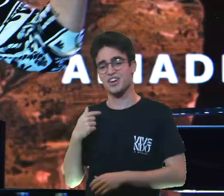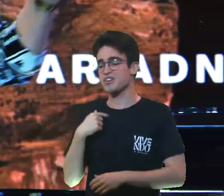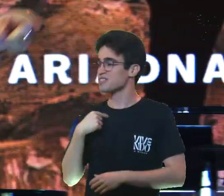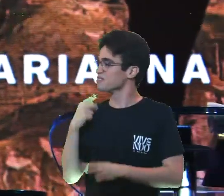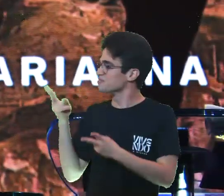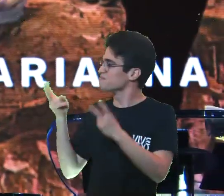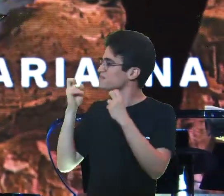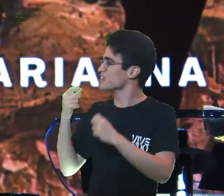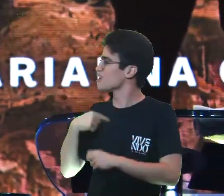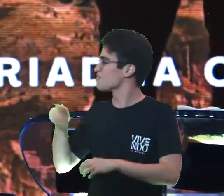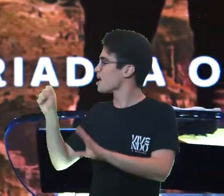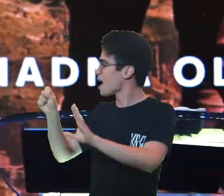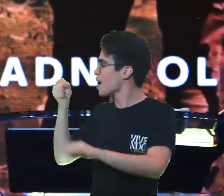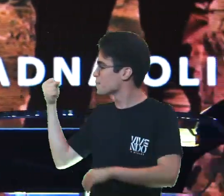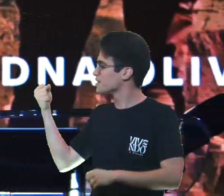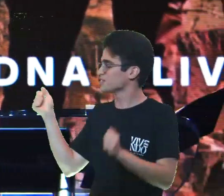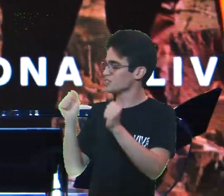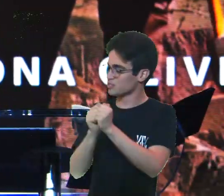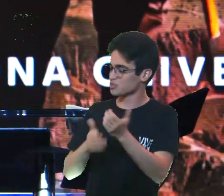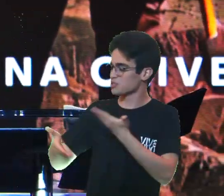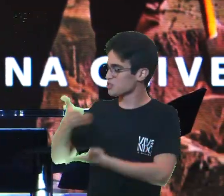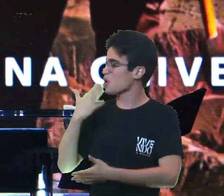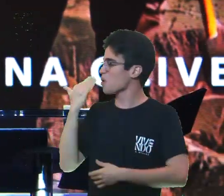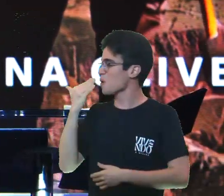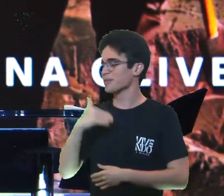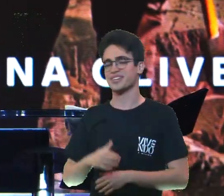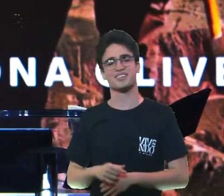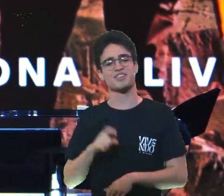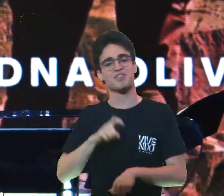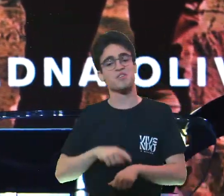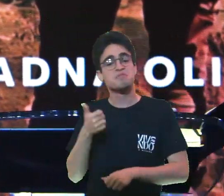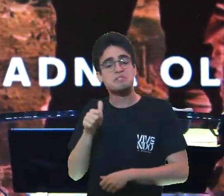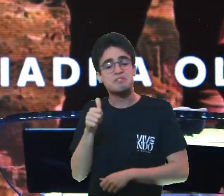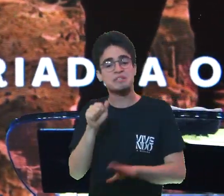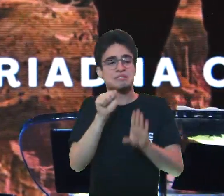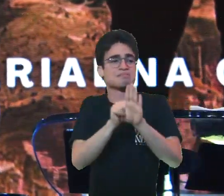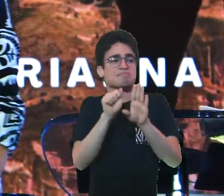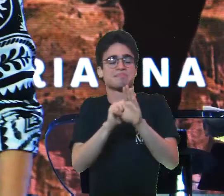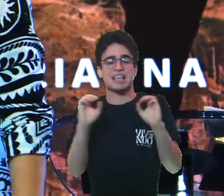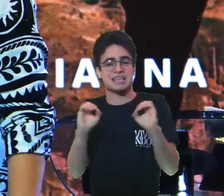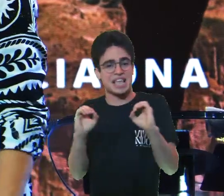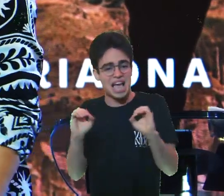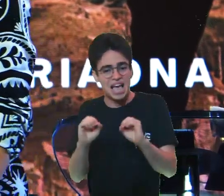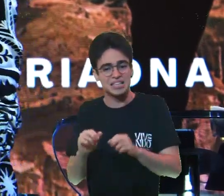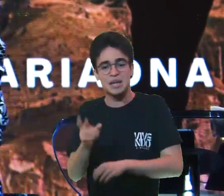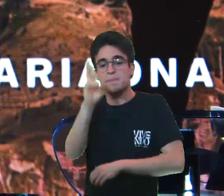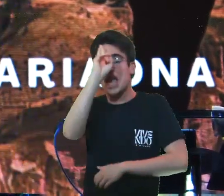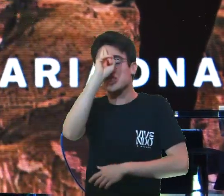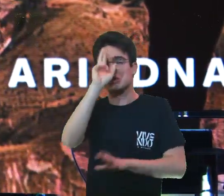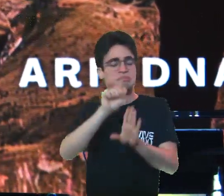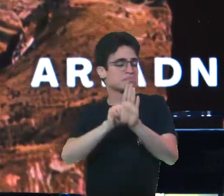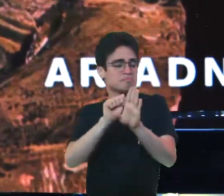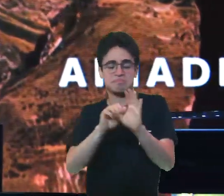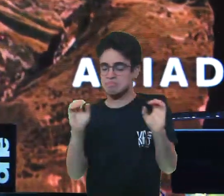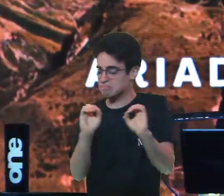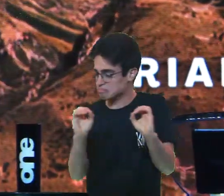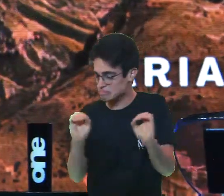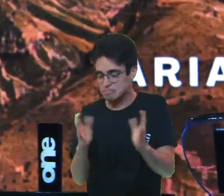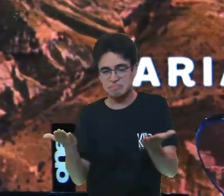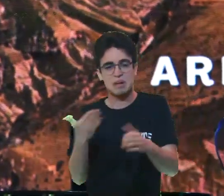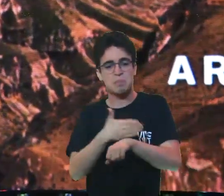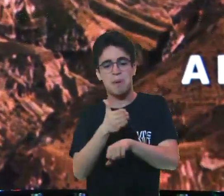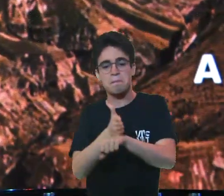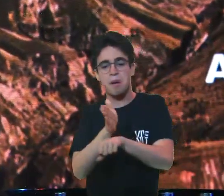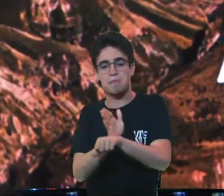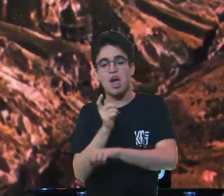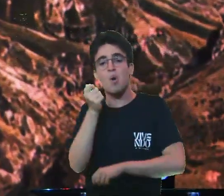ouvir, vou abrir e nós vamos comer juntos. 11 horas, ninguém bate na porta. Meia-noite, ninguém bate na porta.